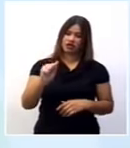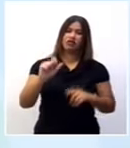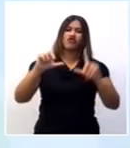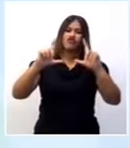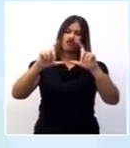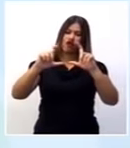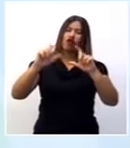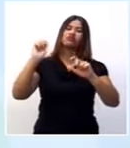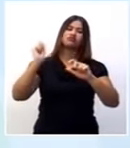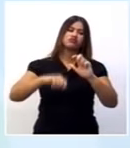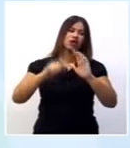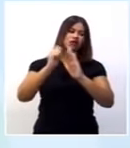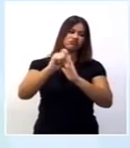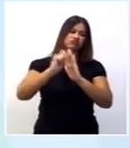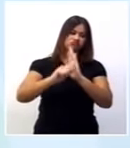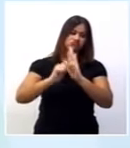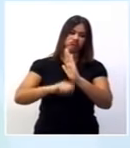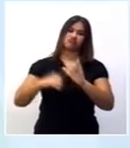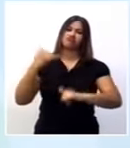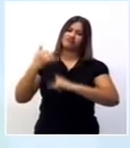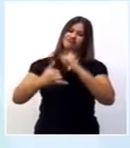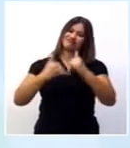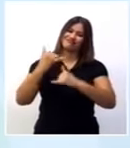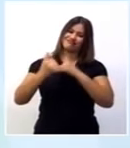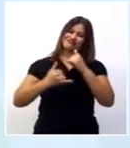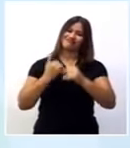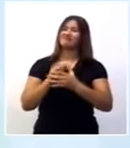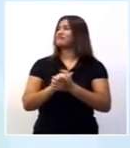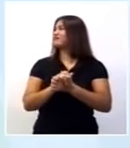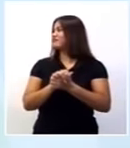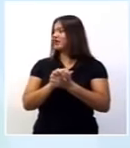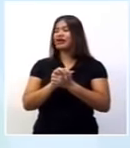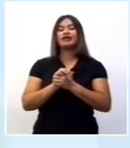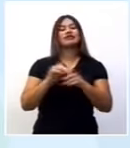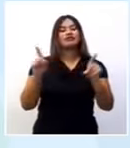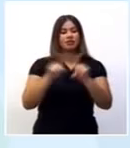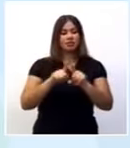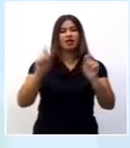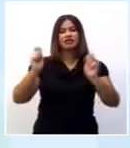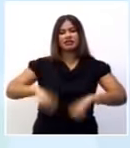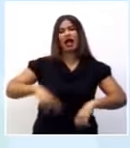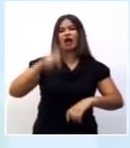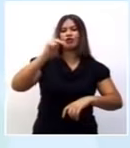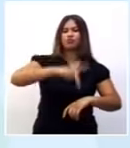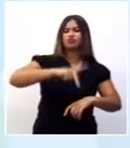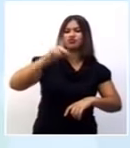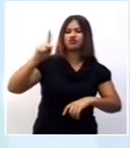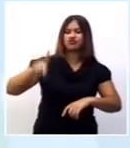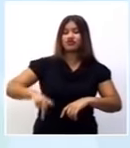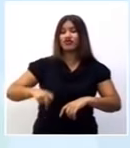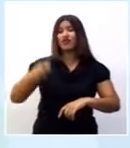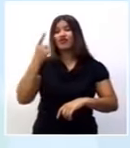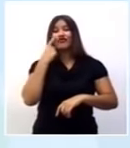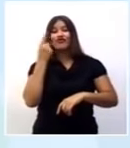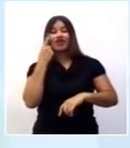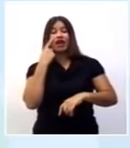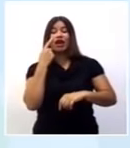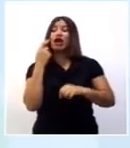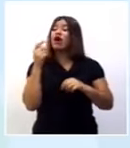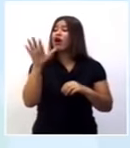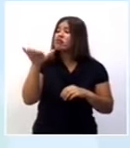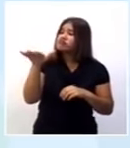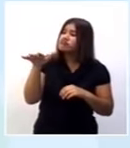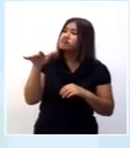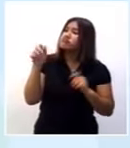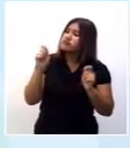vocês tirarem foto da carta, para vocês produzirem. Também consultem o professor de vocês, se seria interessante fazer esse jogo para trabalhar